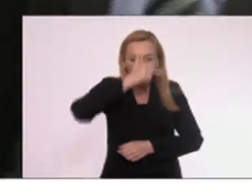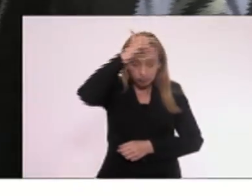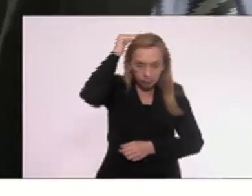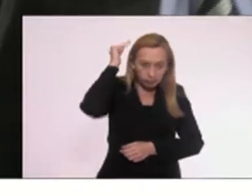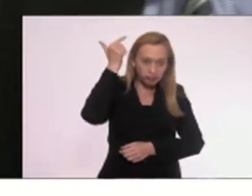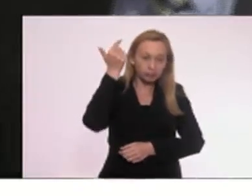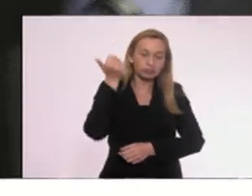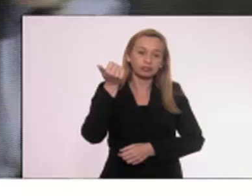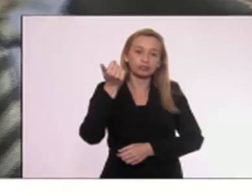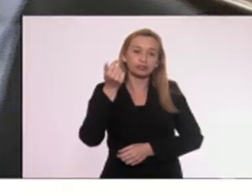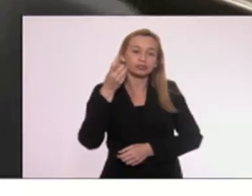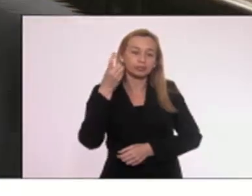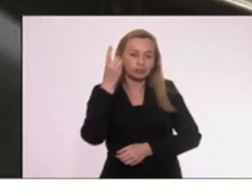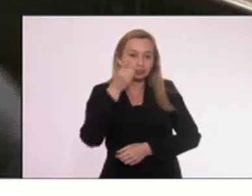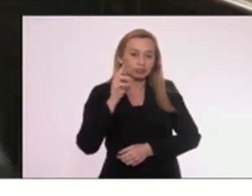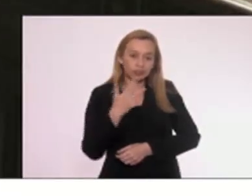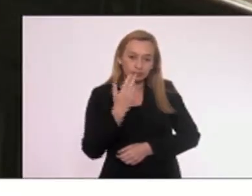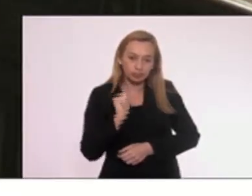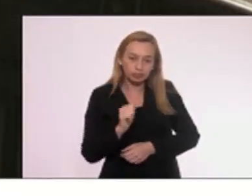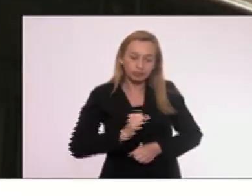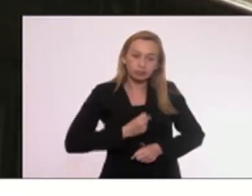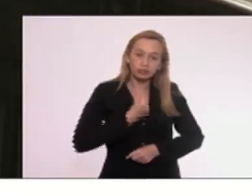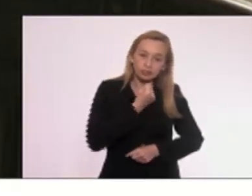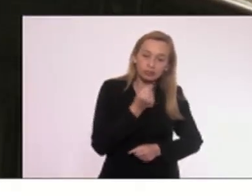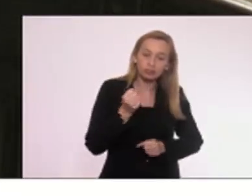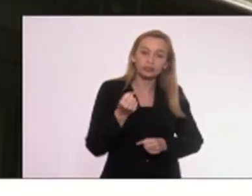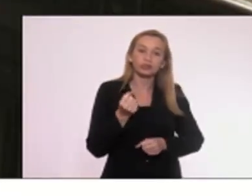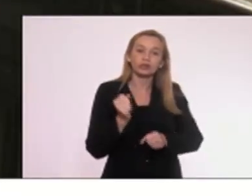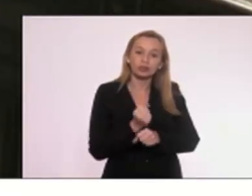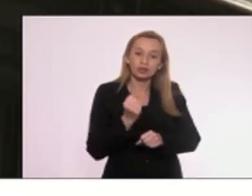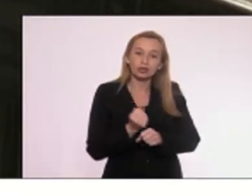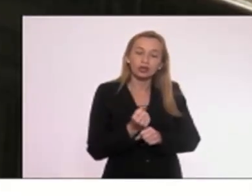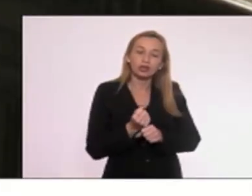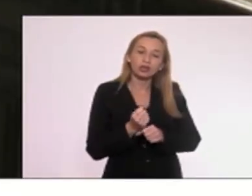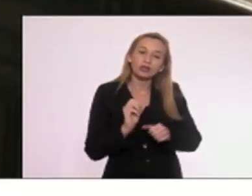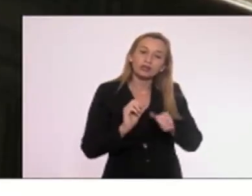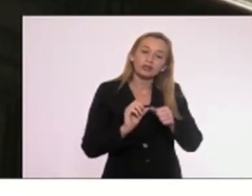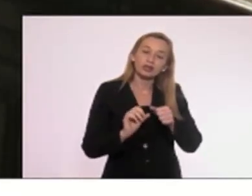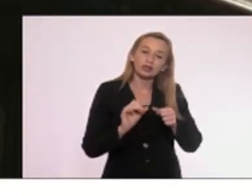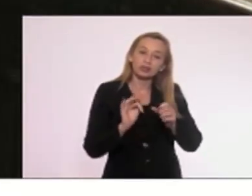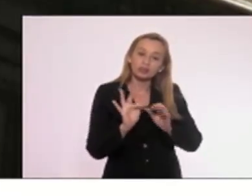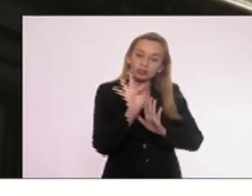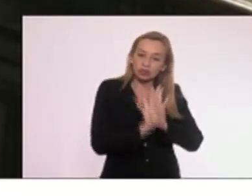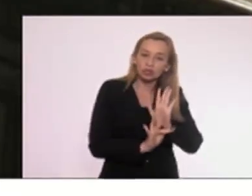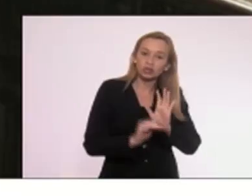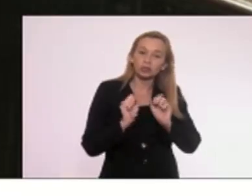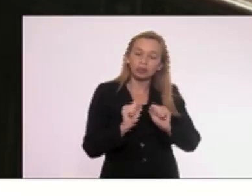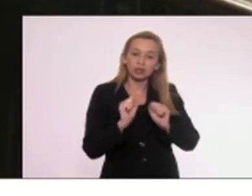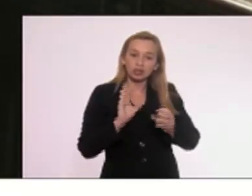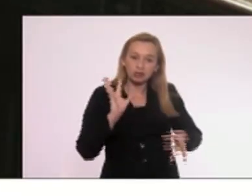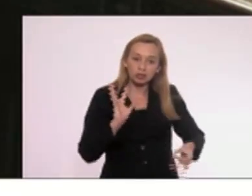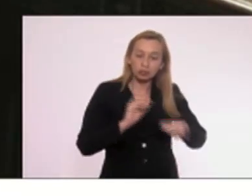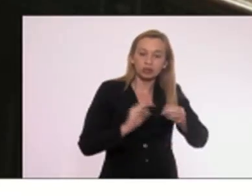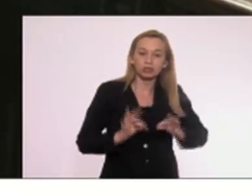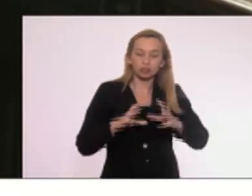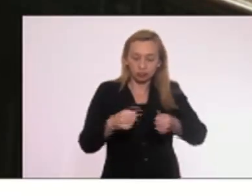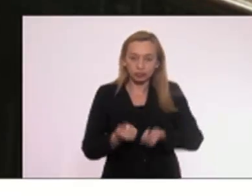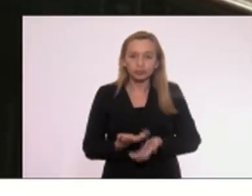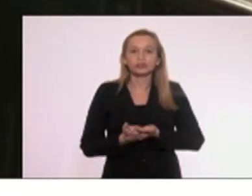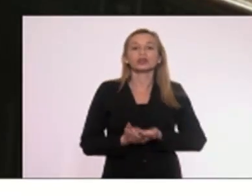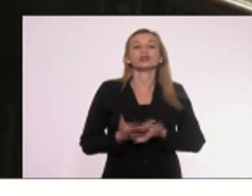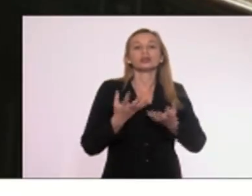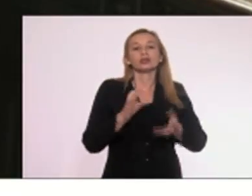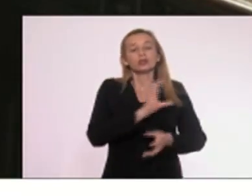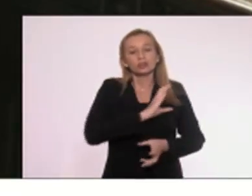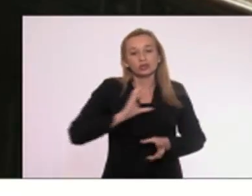Paulo. Enfim, no esforço de construir um texto que pudesse, enfim, compatibilizar as nossas posições. Então, aqui no parecer da